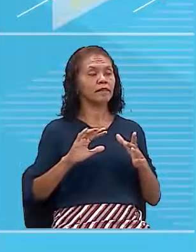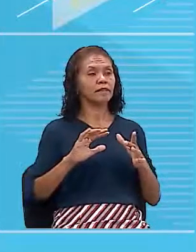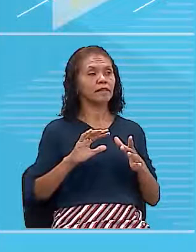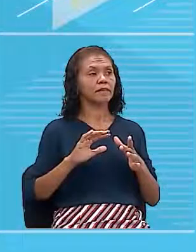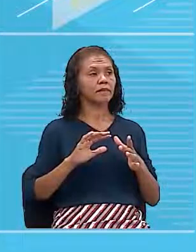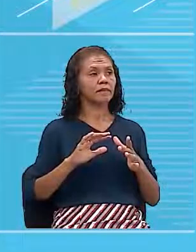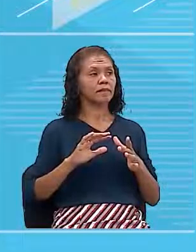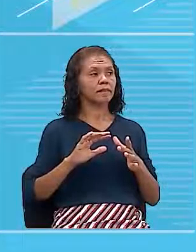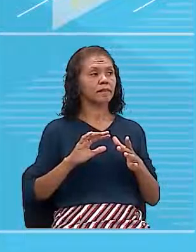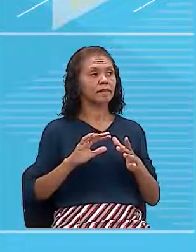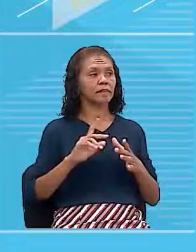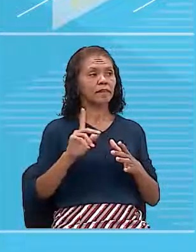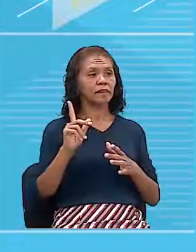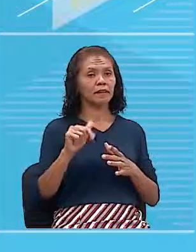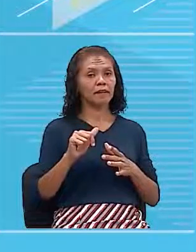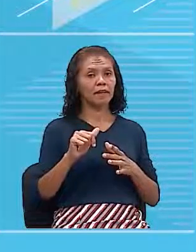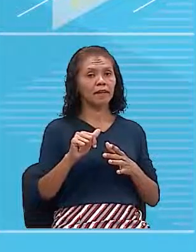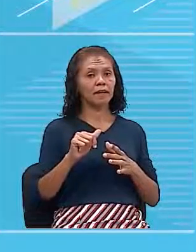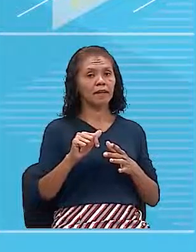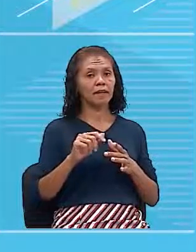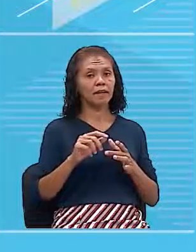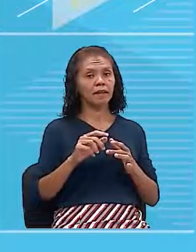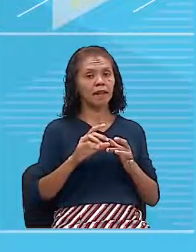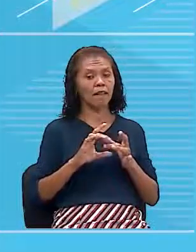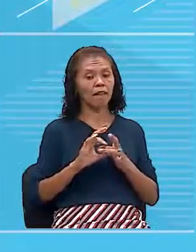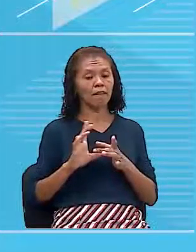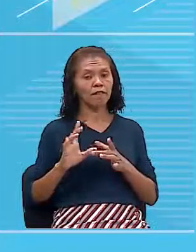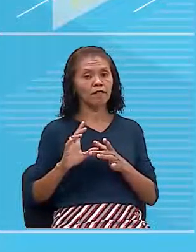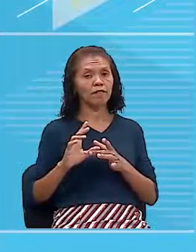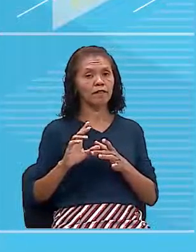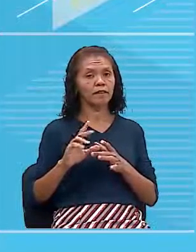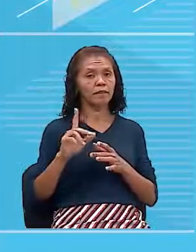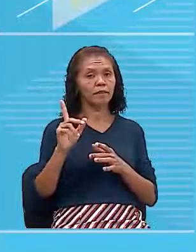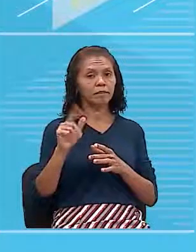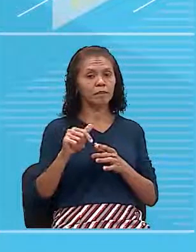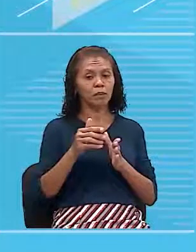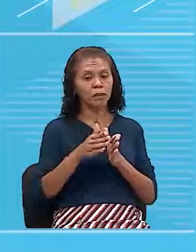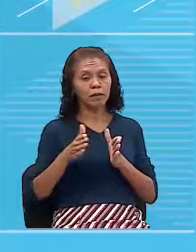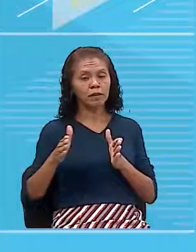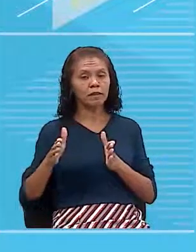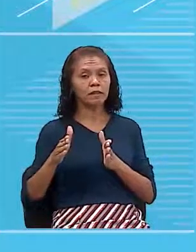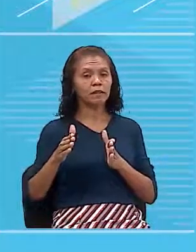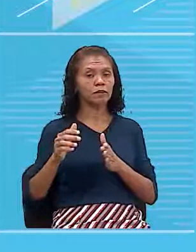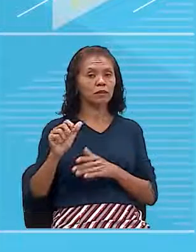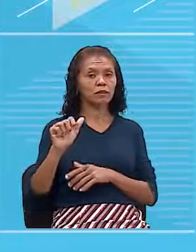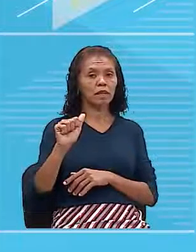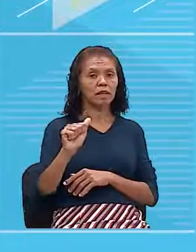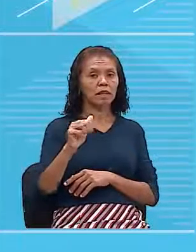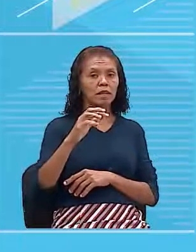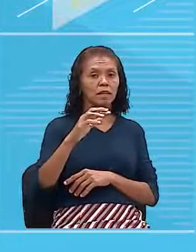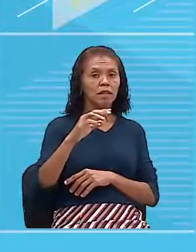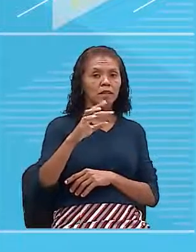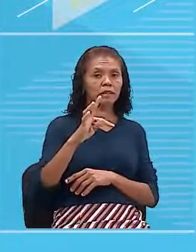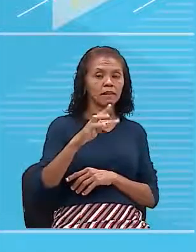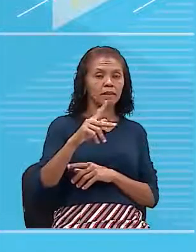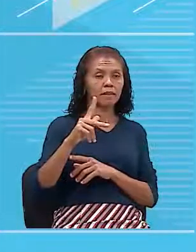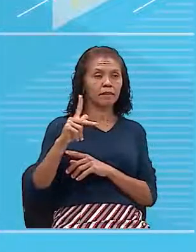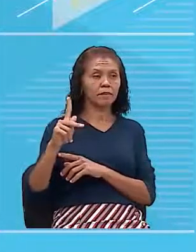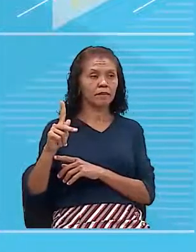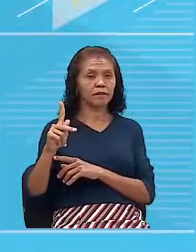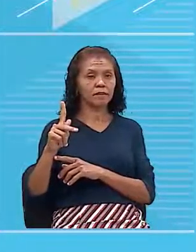ser transferida pelos até pense que vão sendo produzidos em diversas etapas do nosso metabolismo